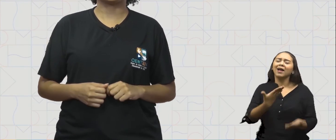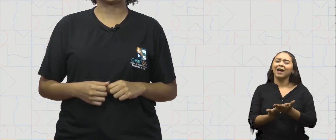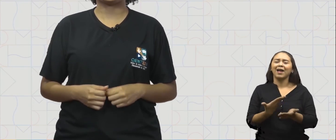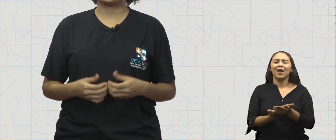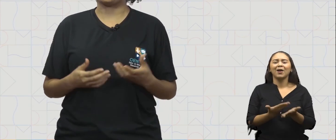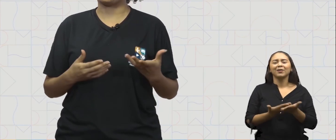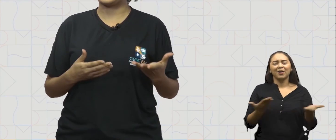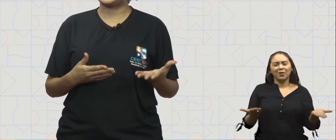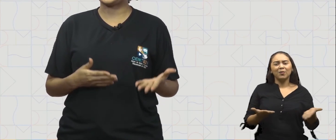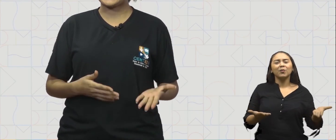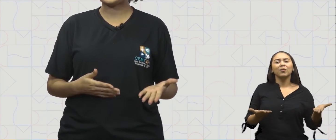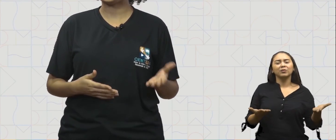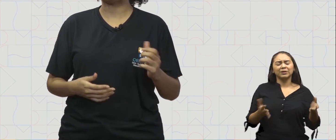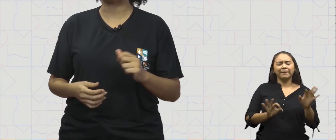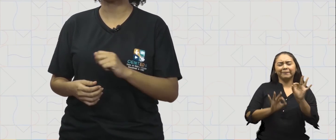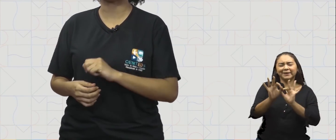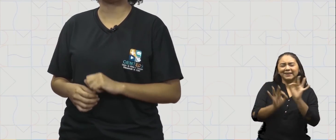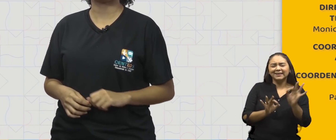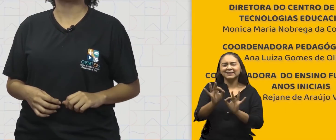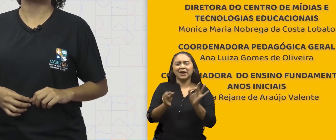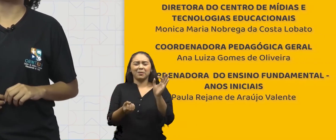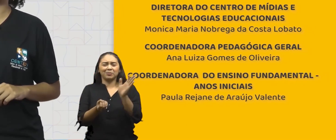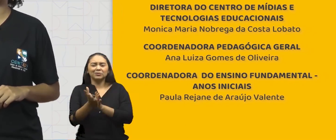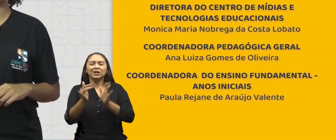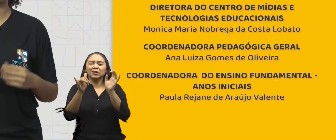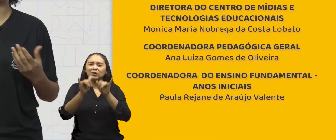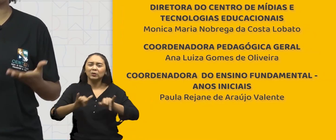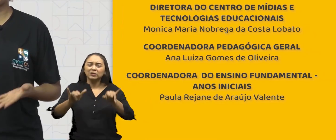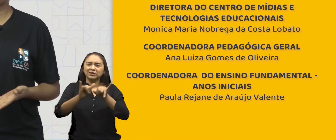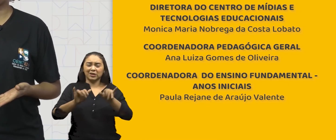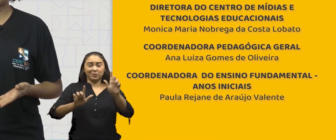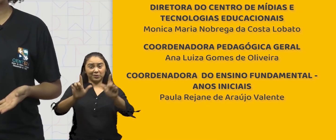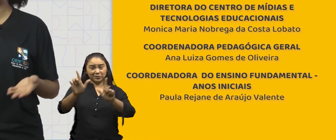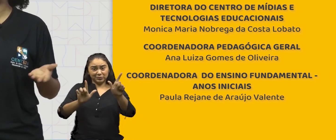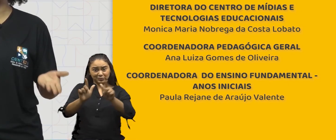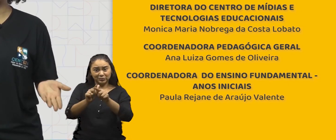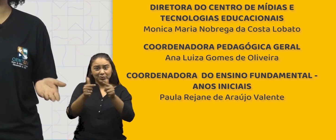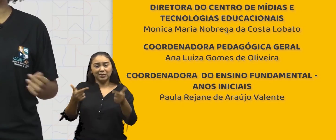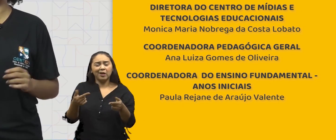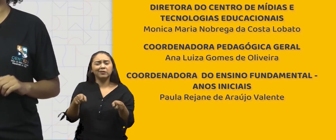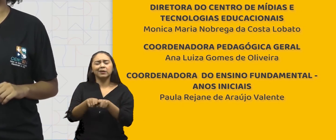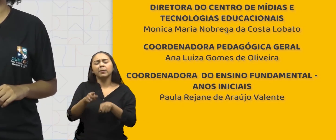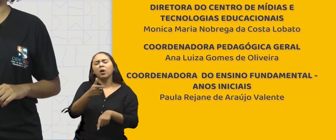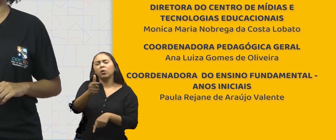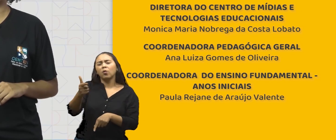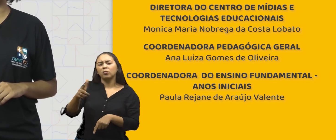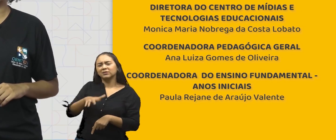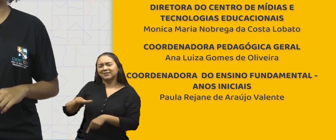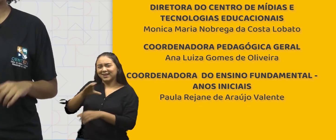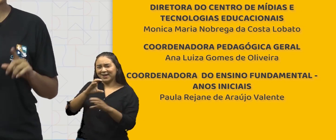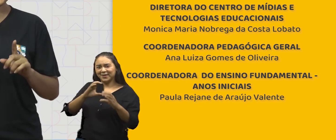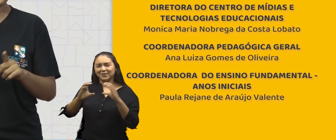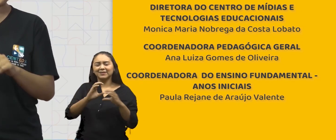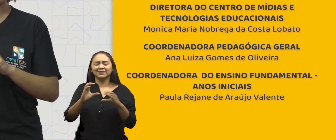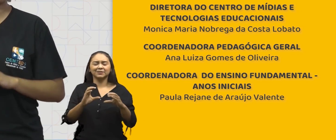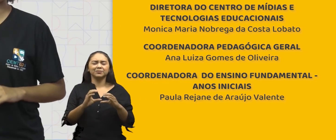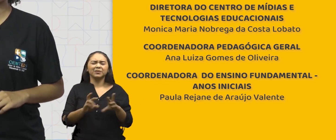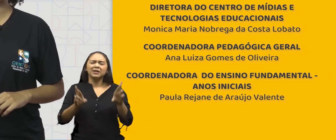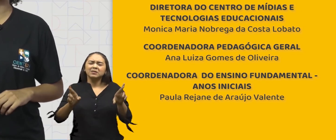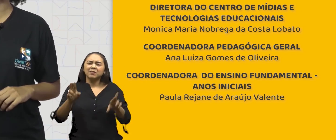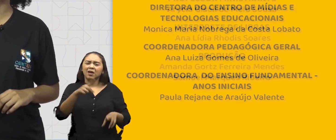essa aula sobre como planejar e produzir uma notícia para telejornal e outros meios de comunicação.